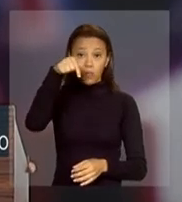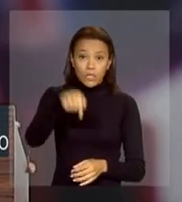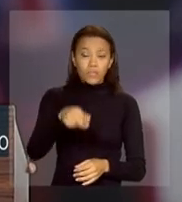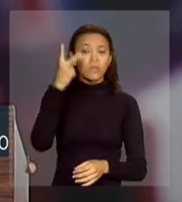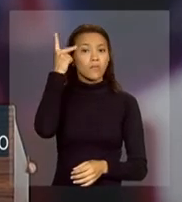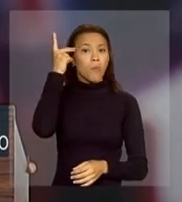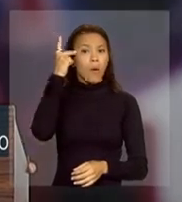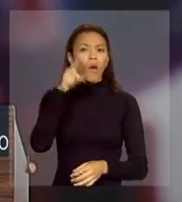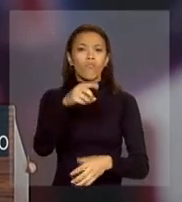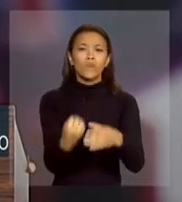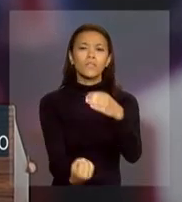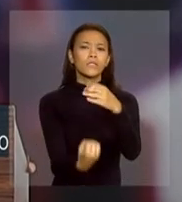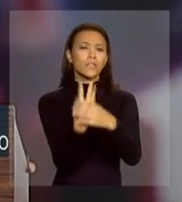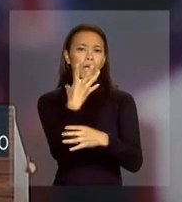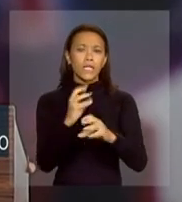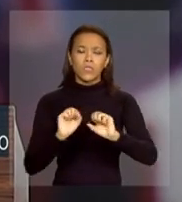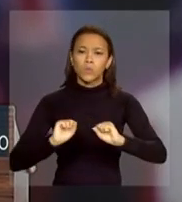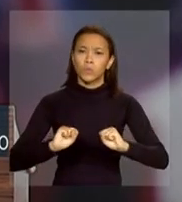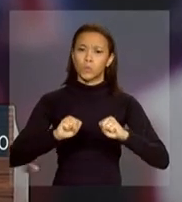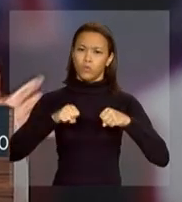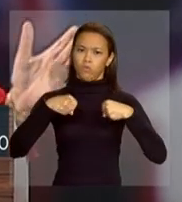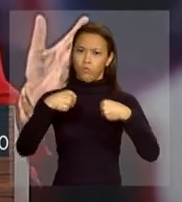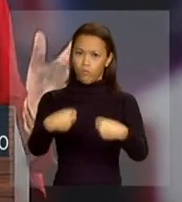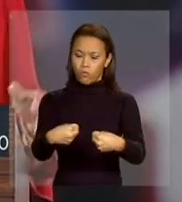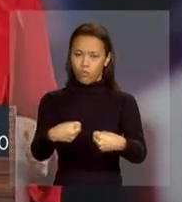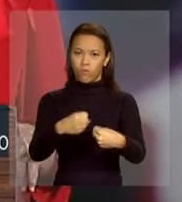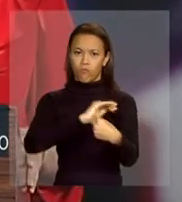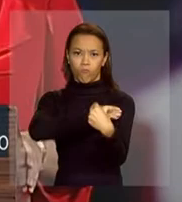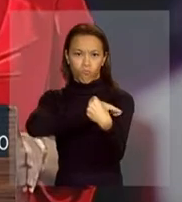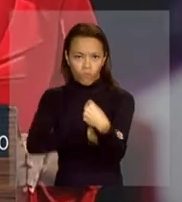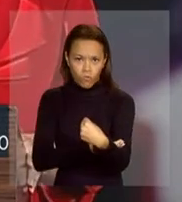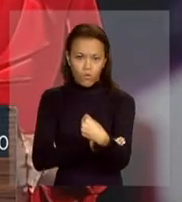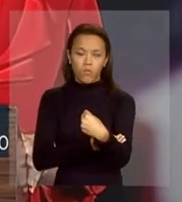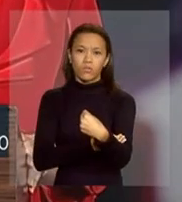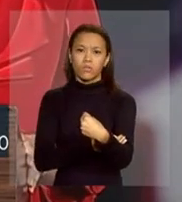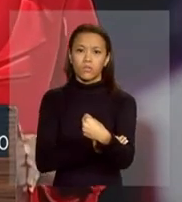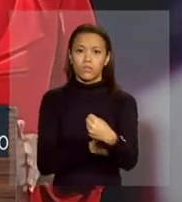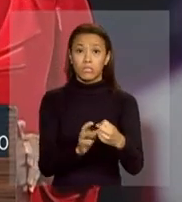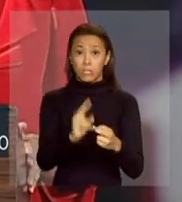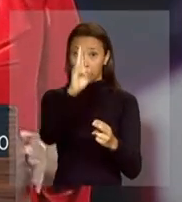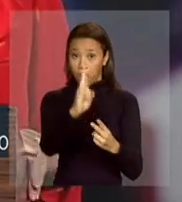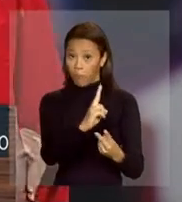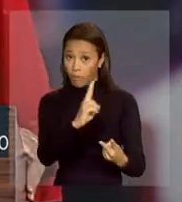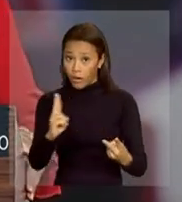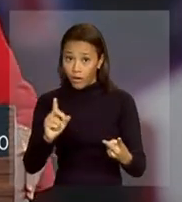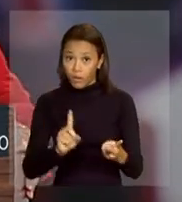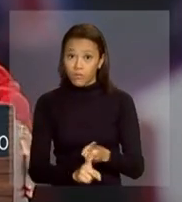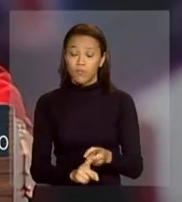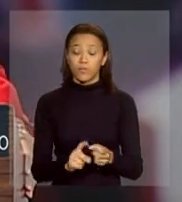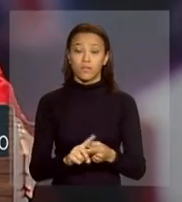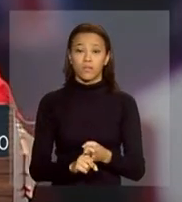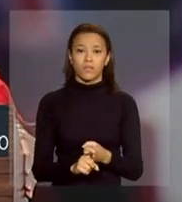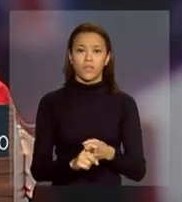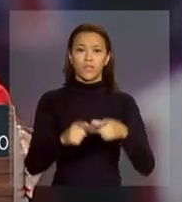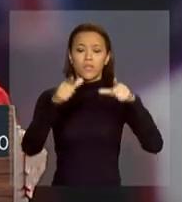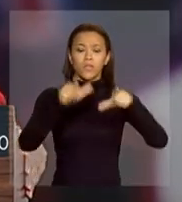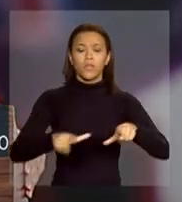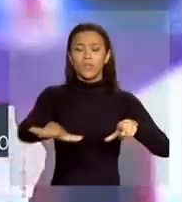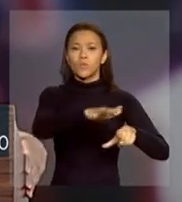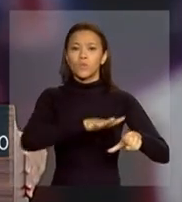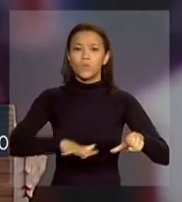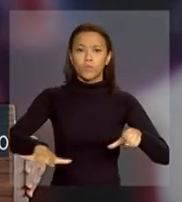Paulo foi criada com esforço de padres Jesuítas no